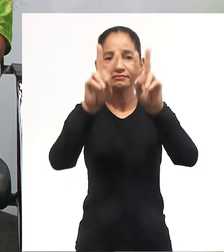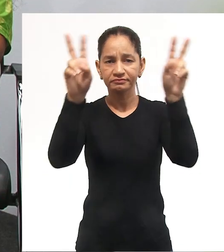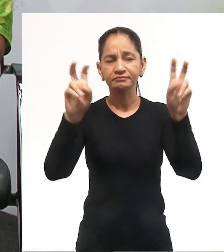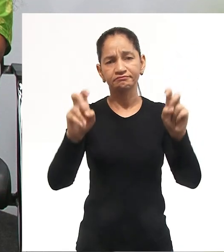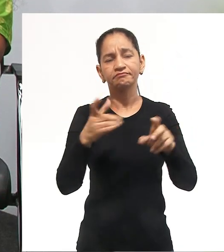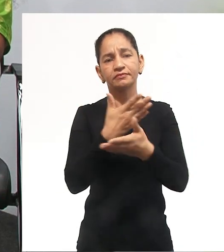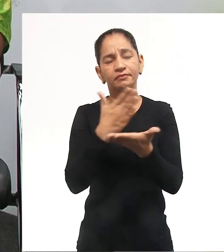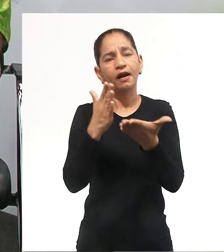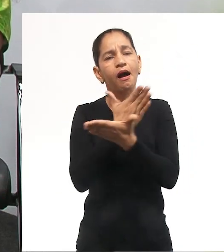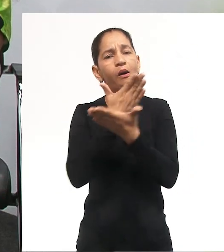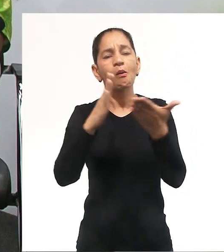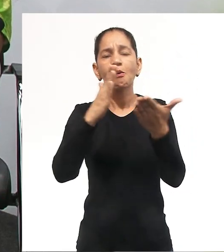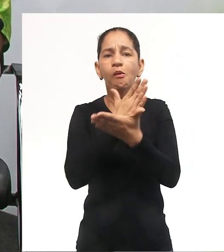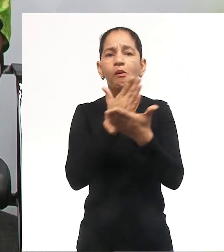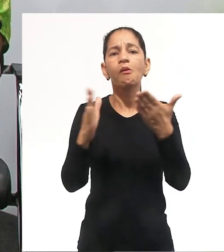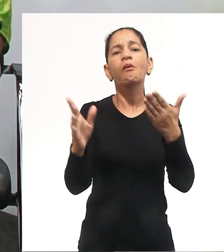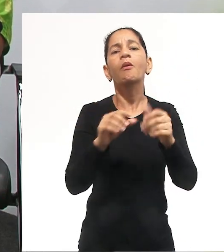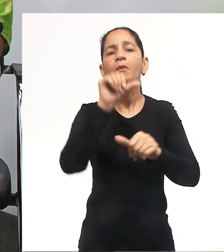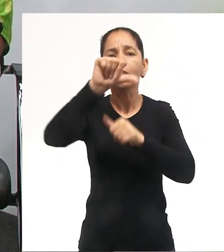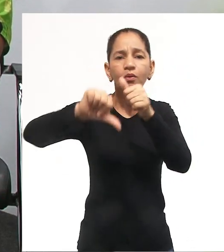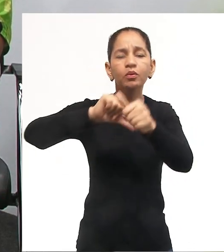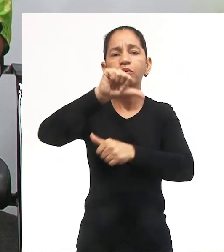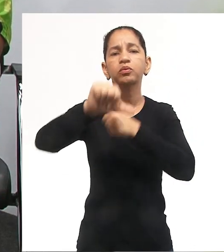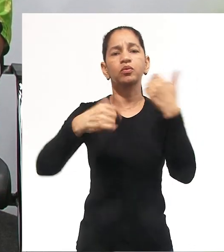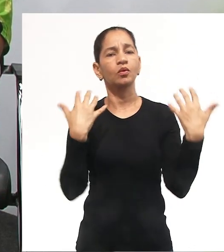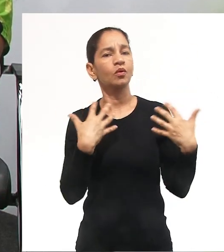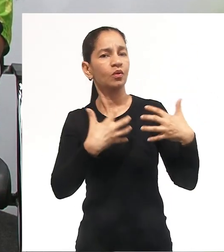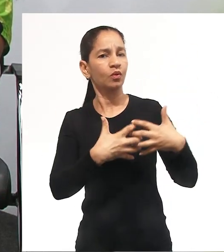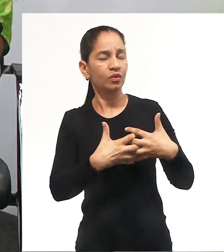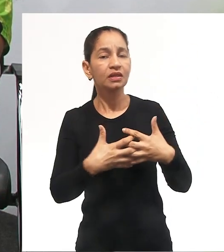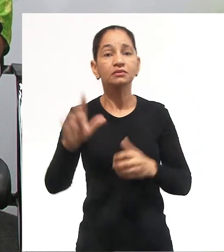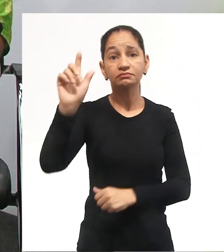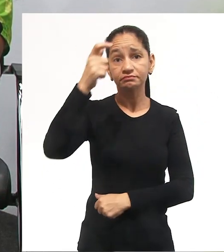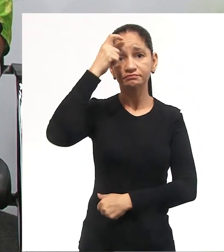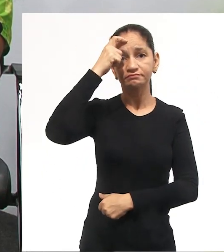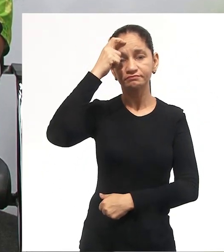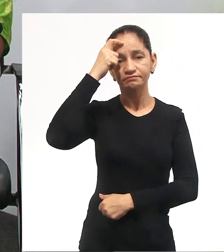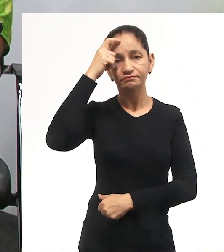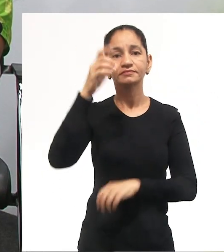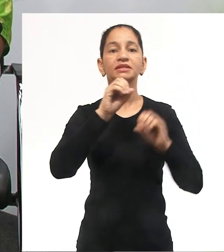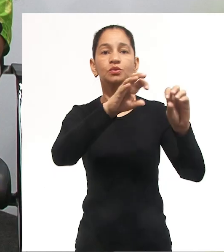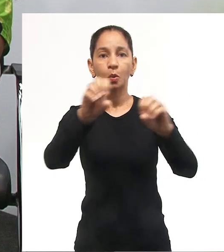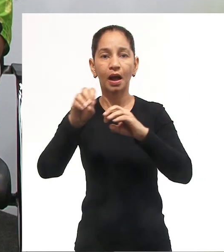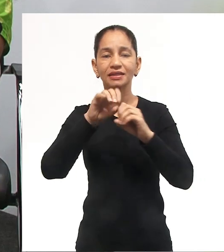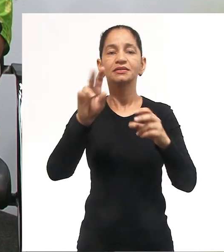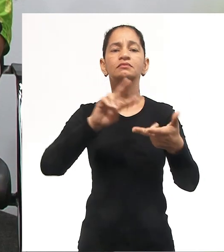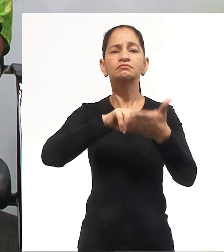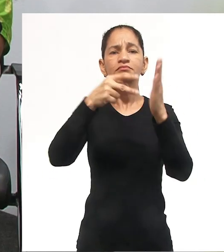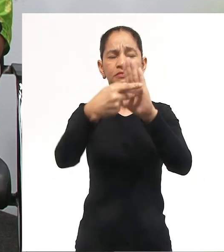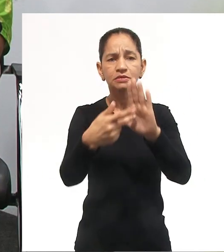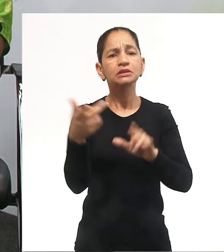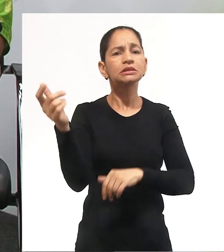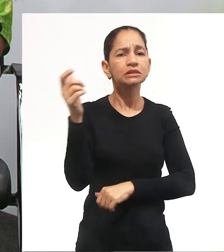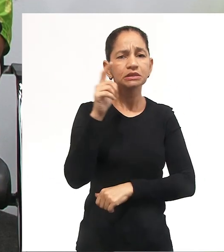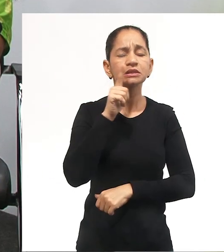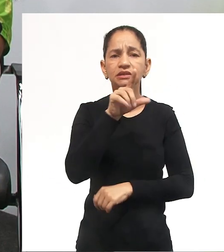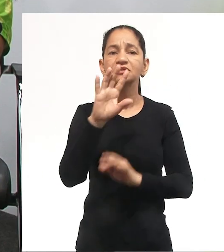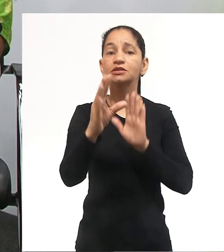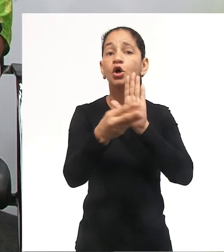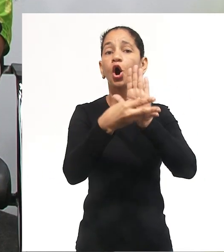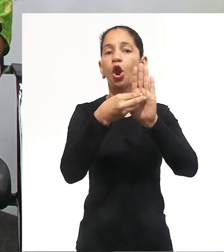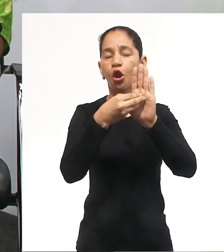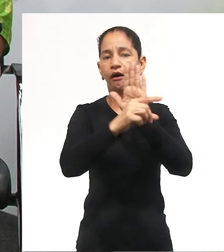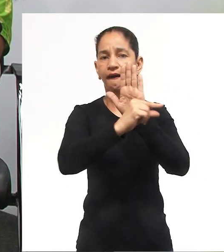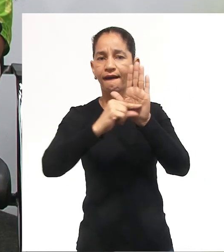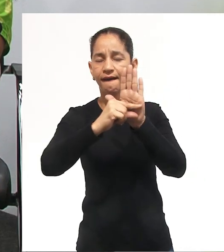hashtags de práticas integradoras, IFRO Transforma, educação com sentido, para marcar quem já fez, marcar seu professor,